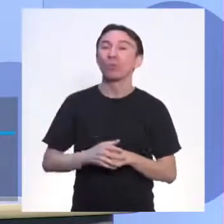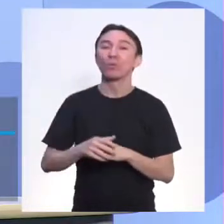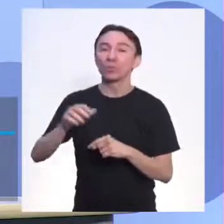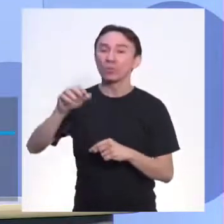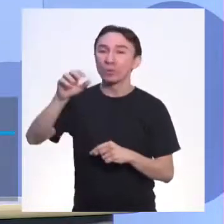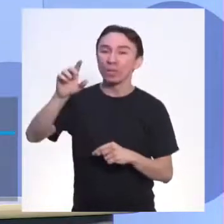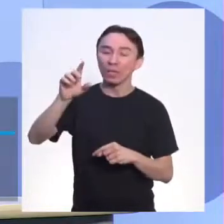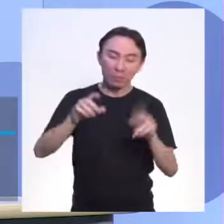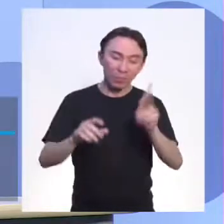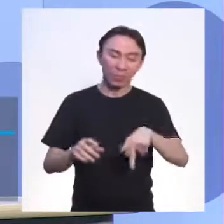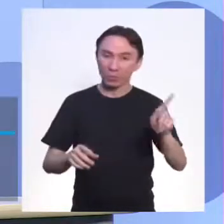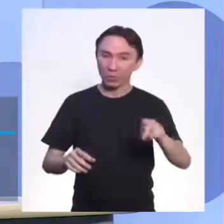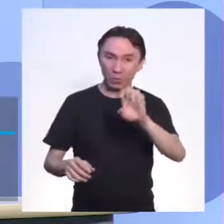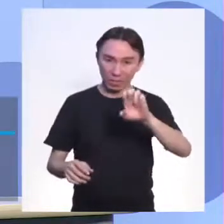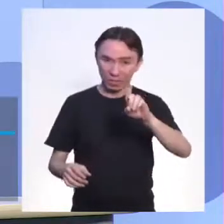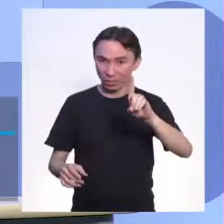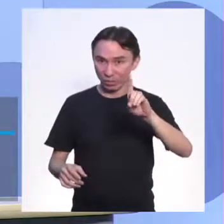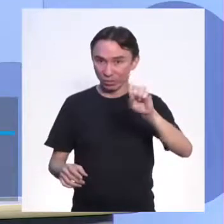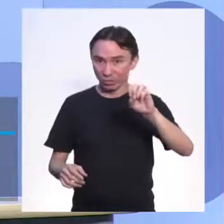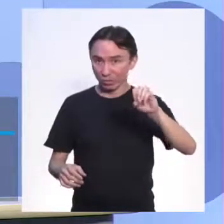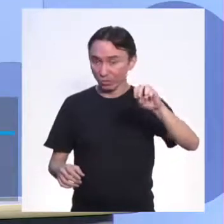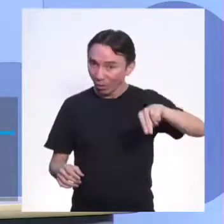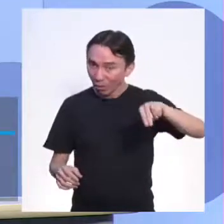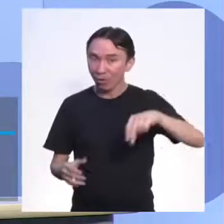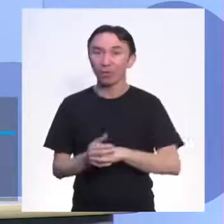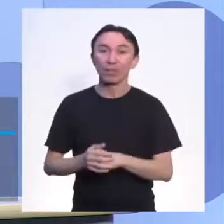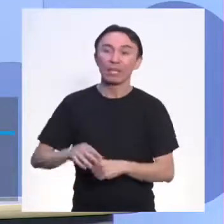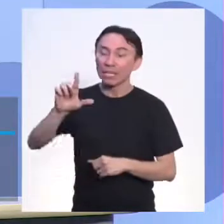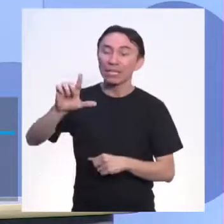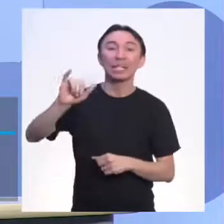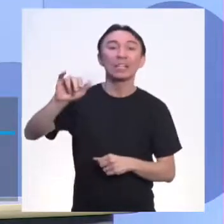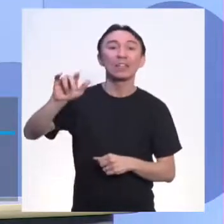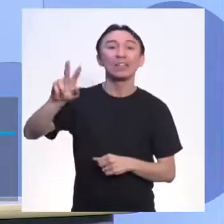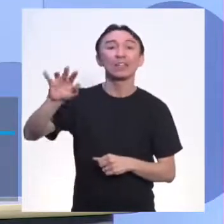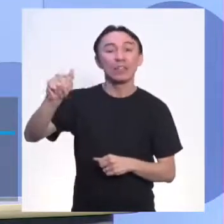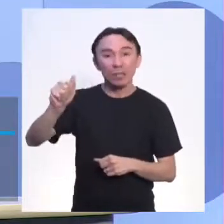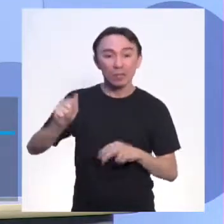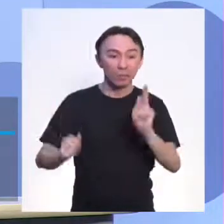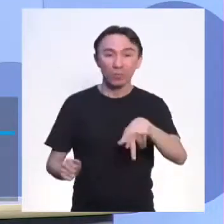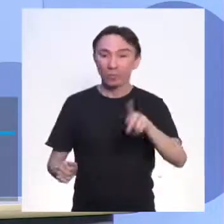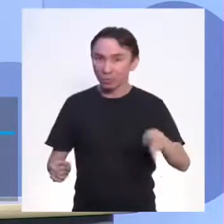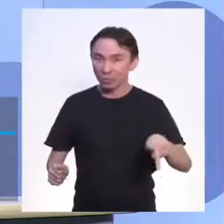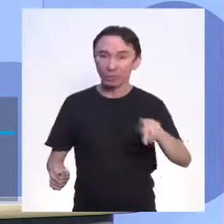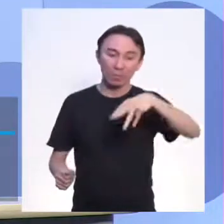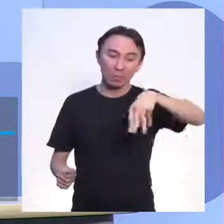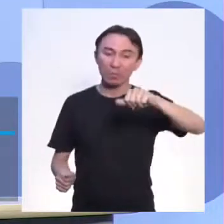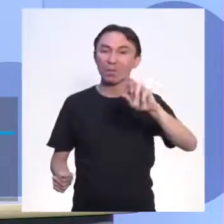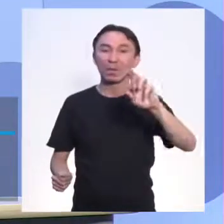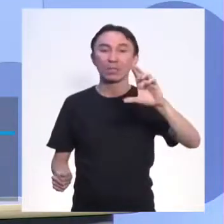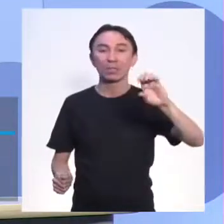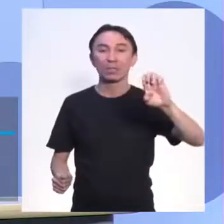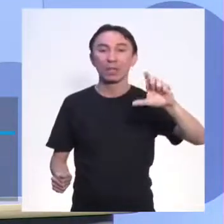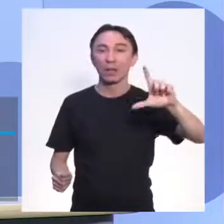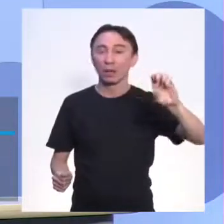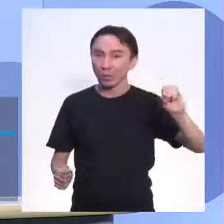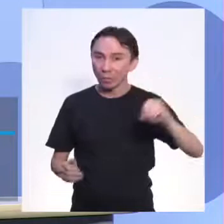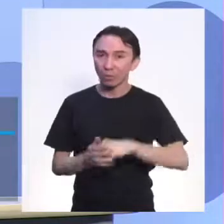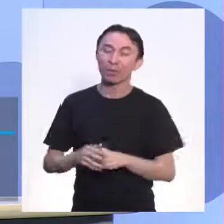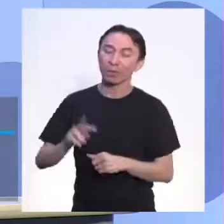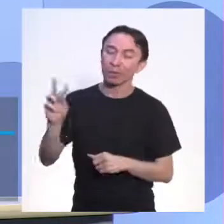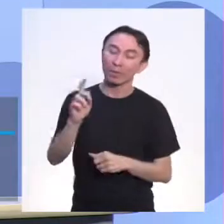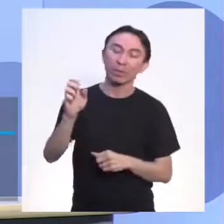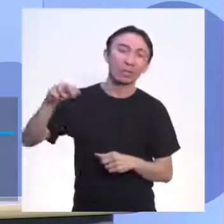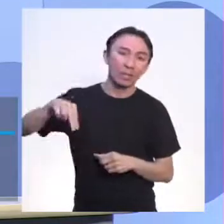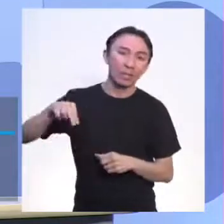Marco Aurélio, da professora Roseli, Lívia, do professor Marcelo, Maria Laura, da professora Aline, Henrique, do